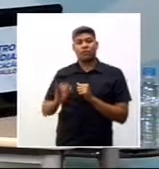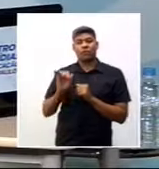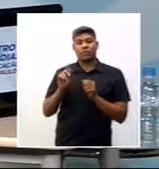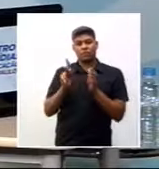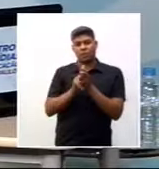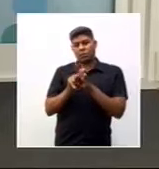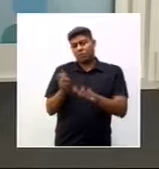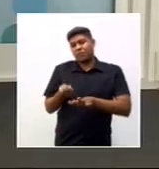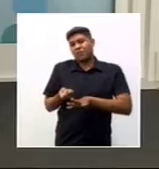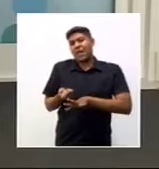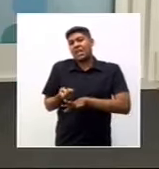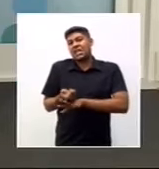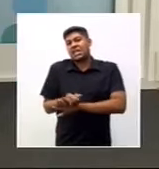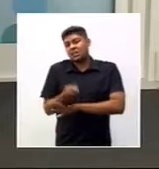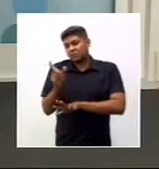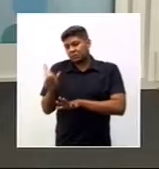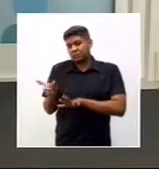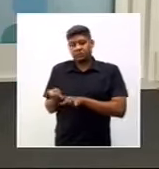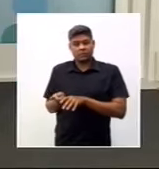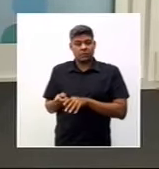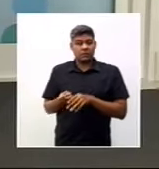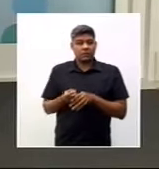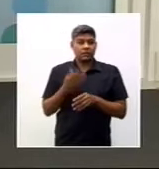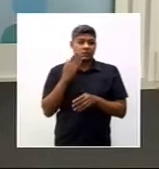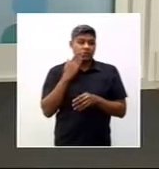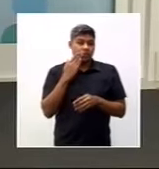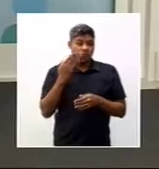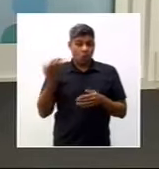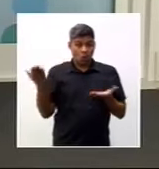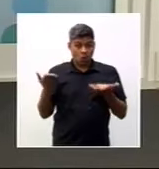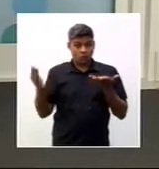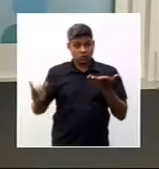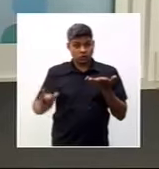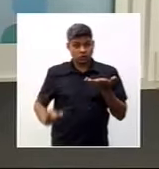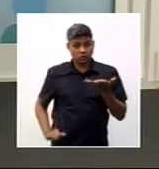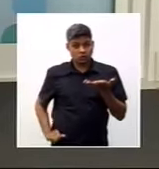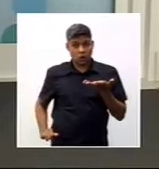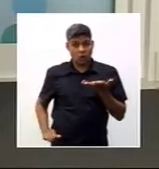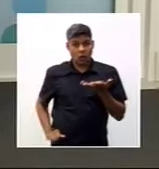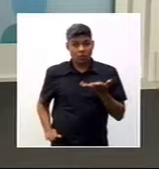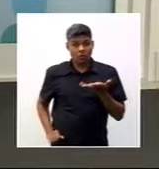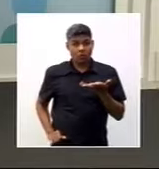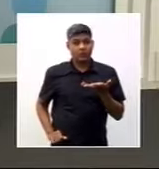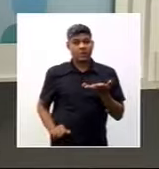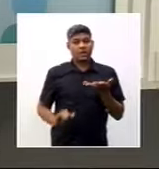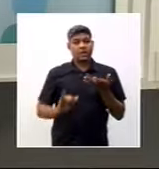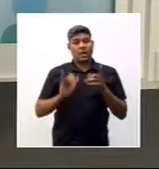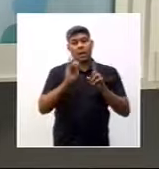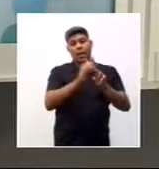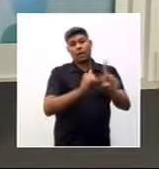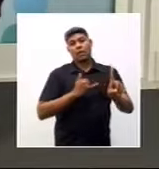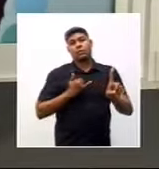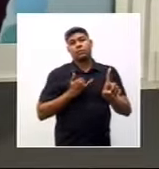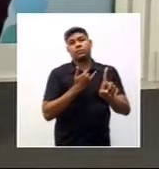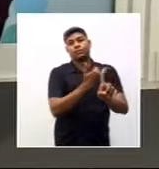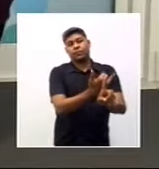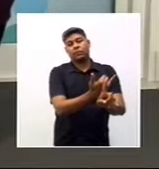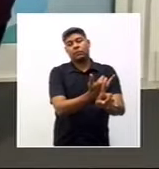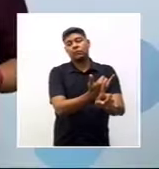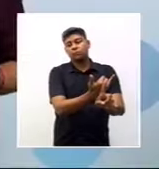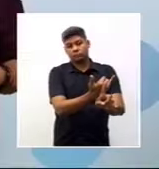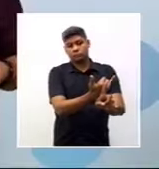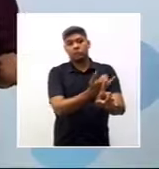uma fake news oi hoje é pequenos que a gente mais sofre eu acredito que seja vinculado ao cyber bullying então